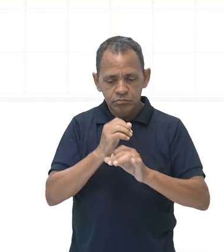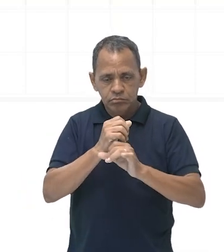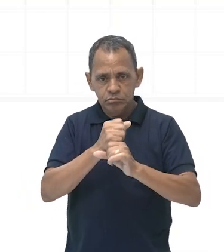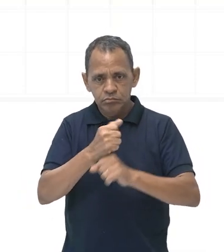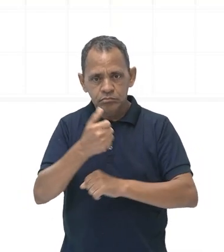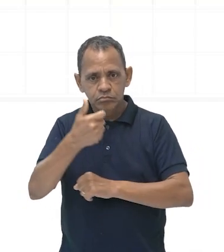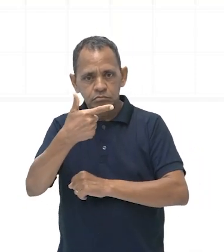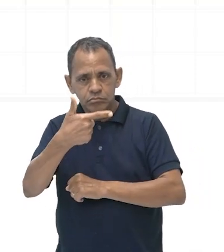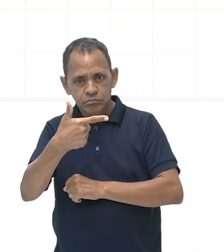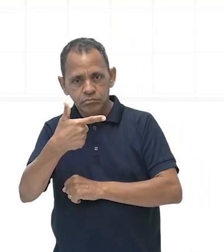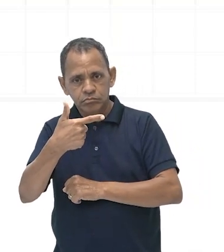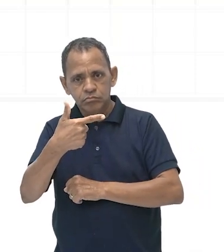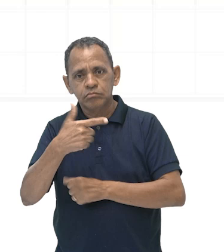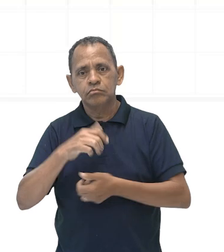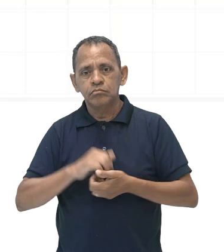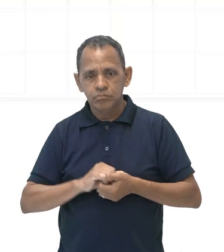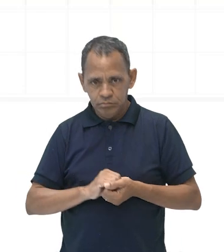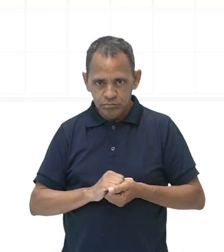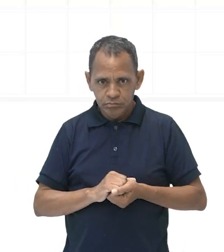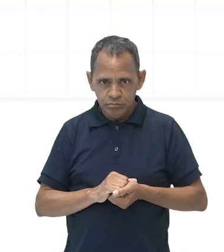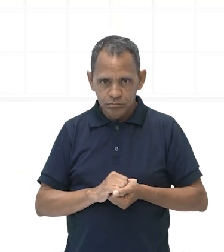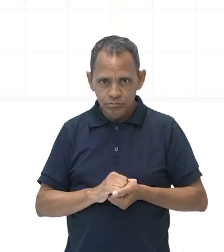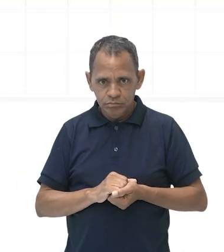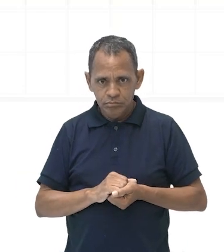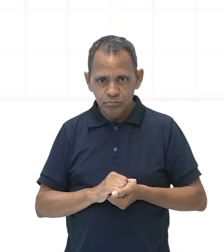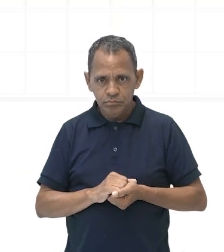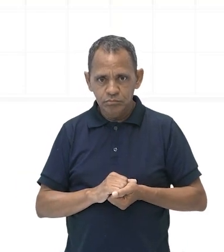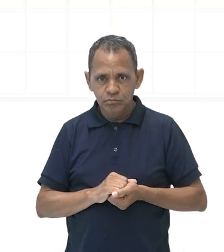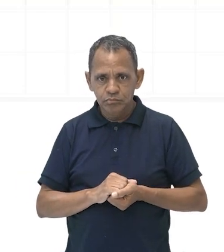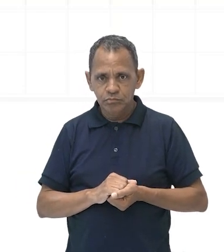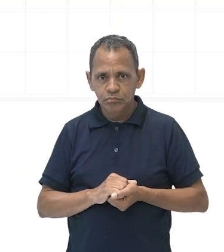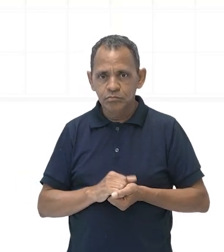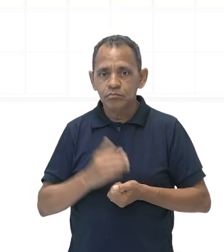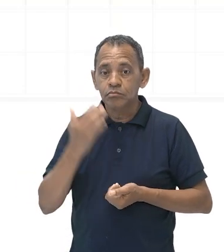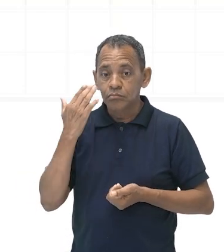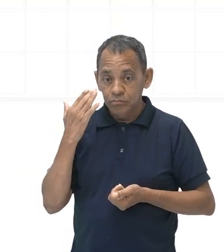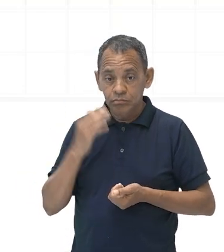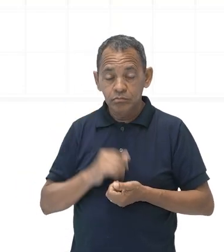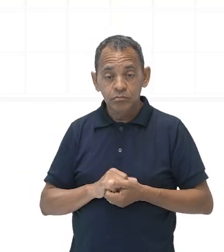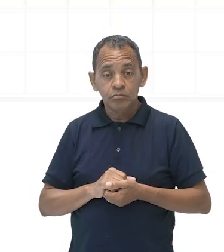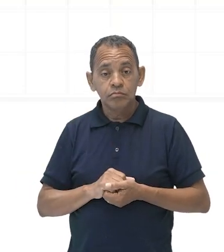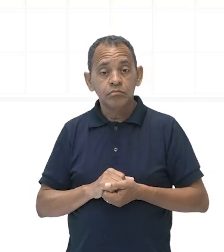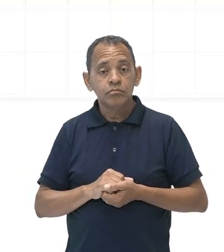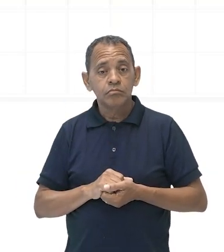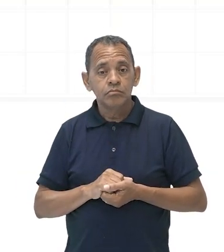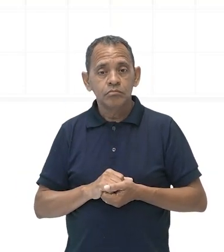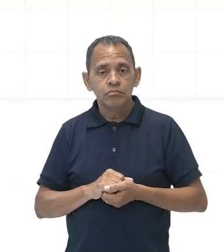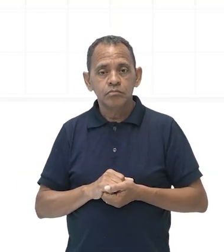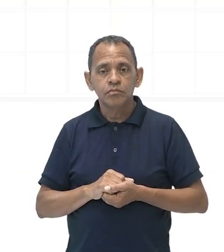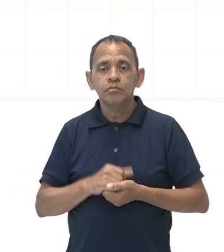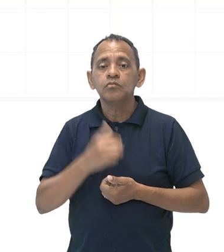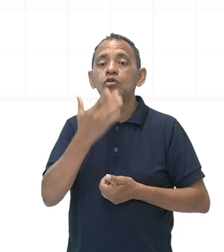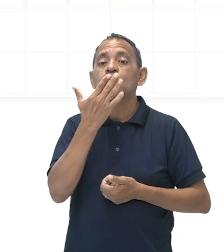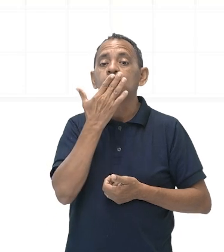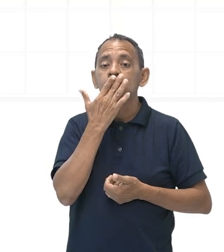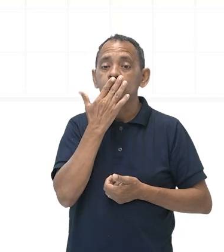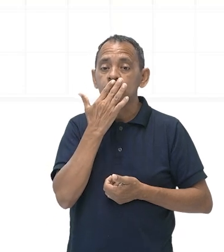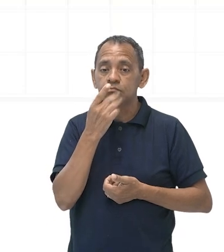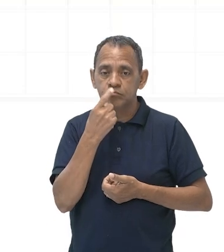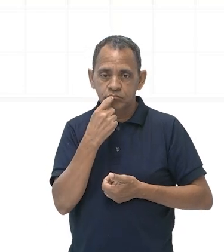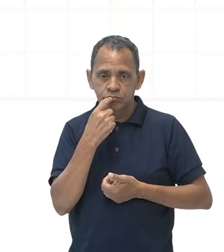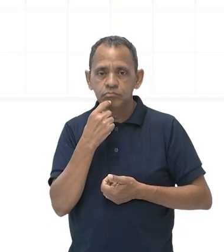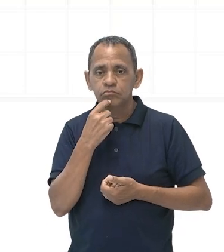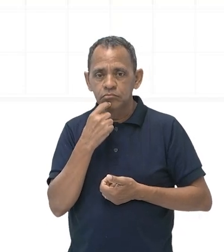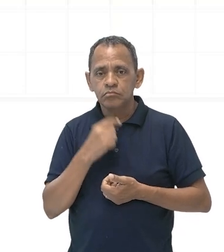ó, vou até apagar aqui, porque agora eu já sei qual é o número, né? E vou colocar de vermelho, para mostrar que foi esse número que a